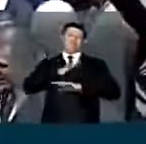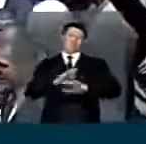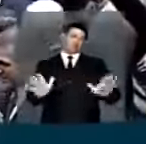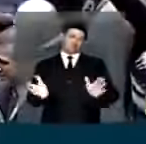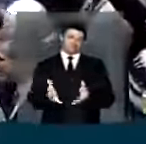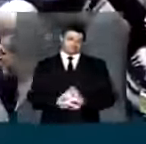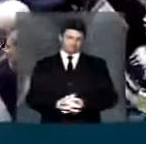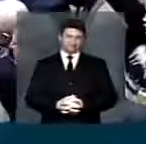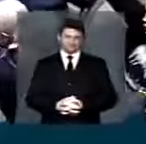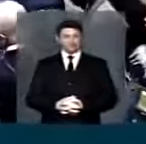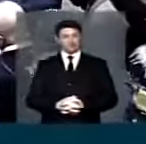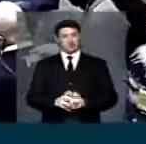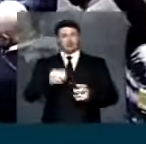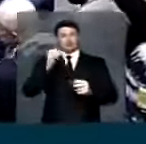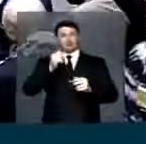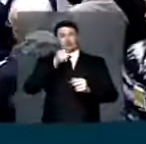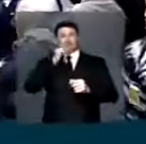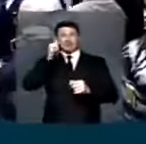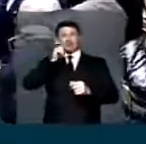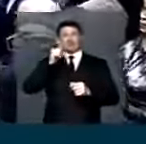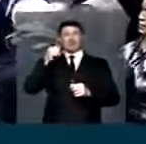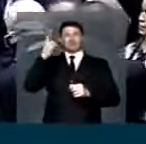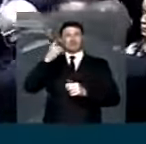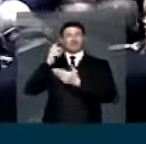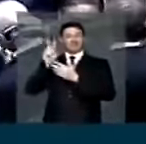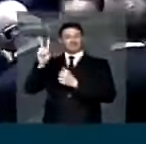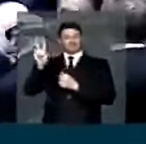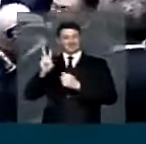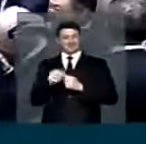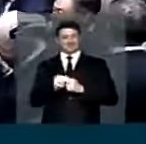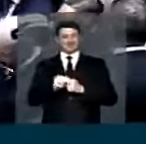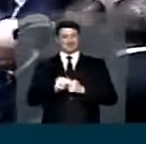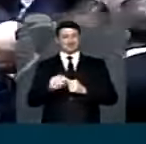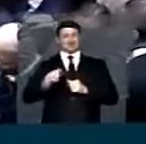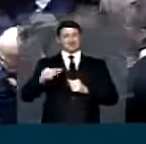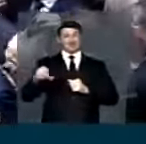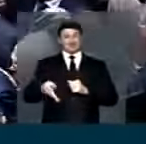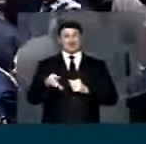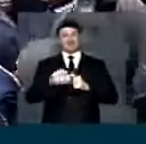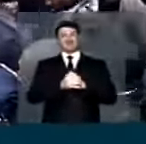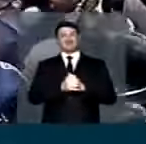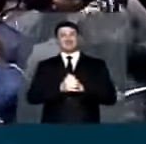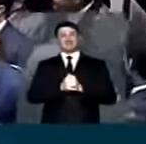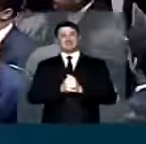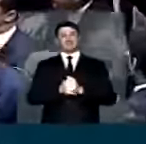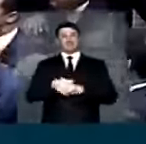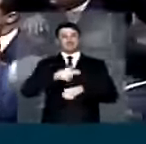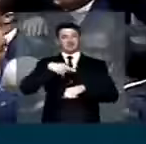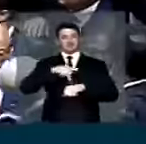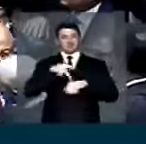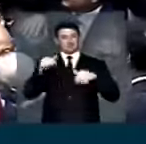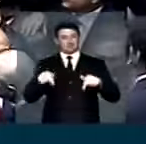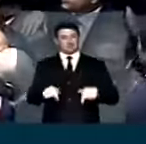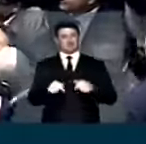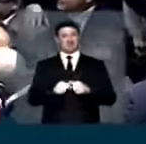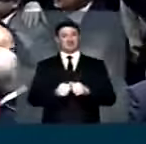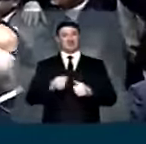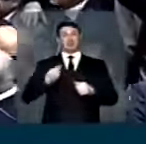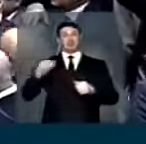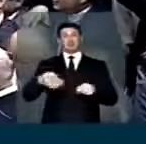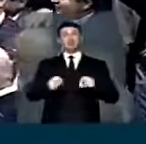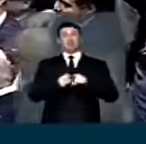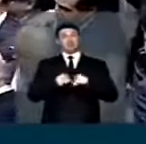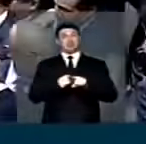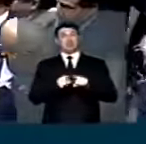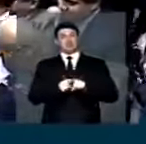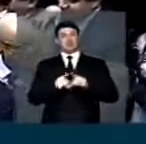mesmo. Evidentemente, a deputada venezuelana Maria Corina Machado, que está aqui no país e para participar,